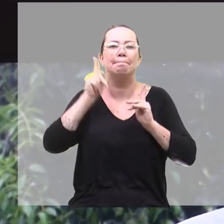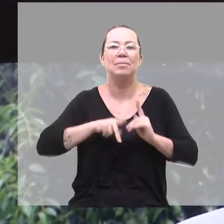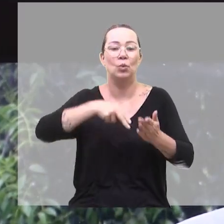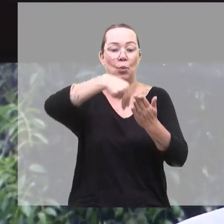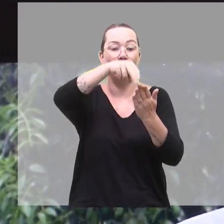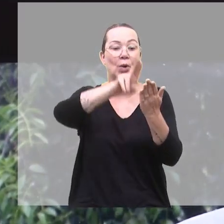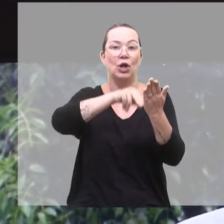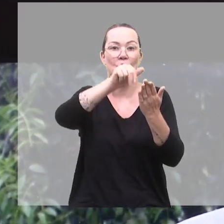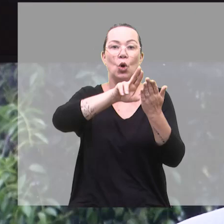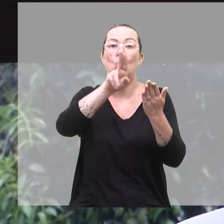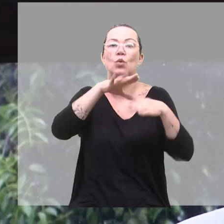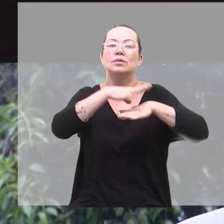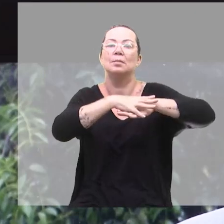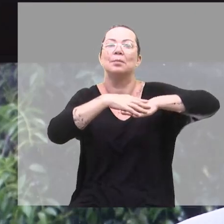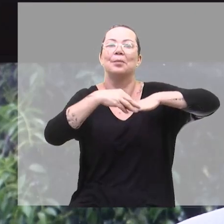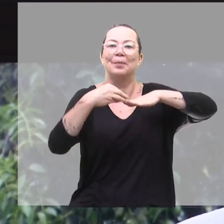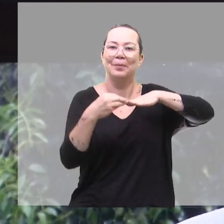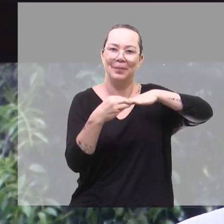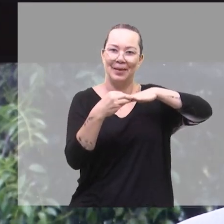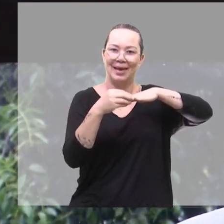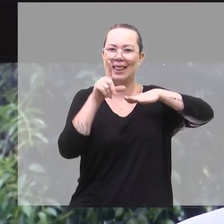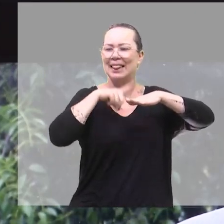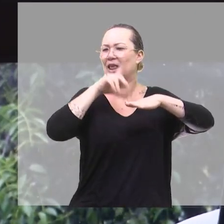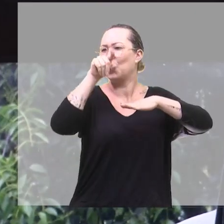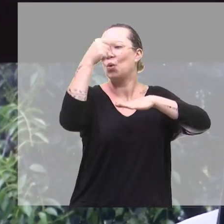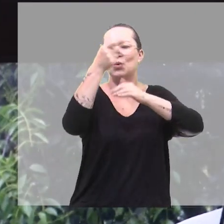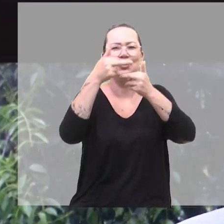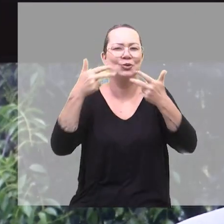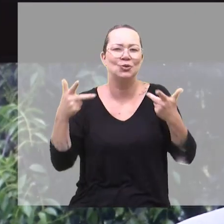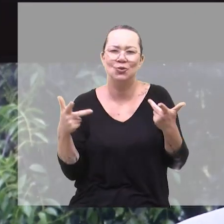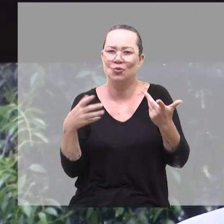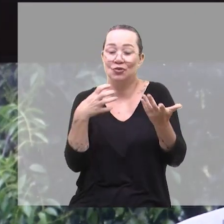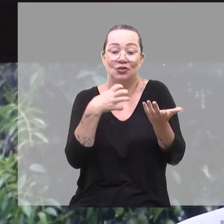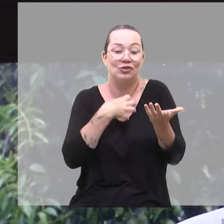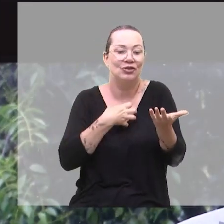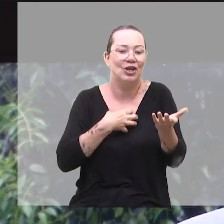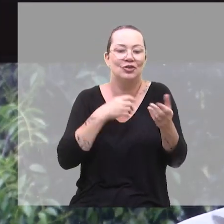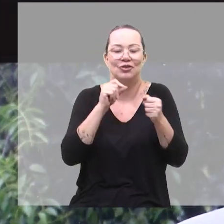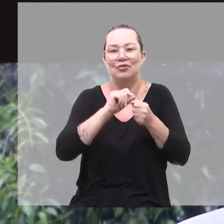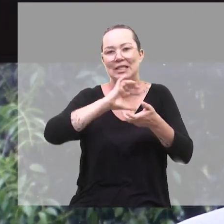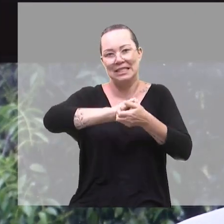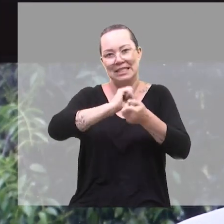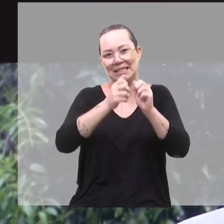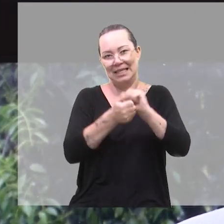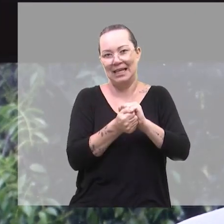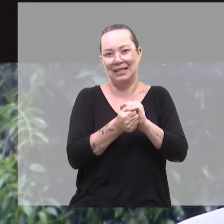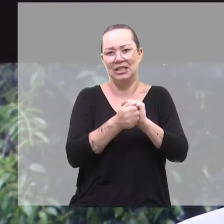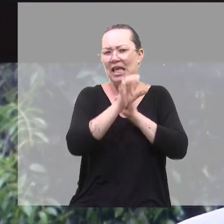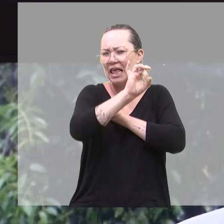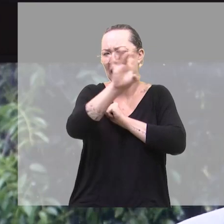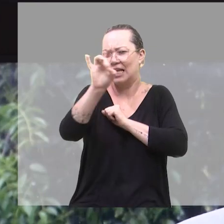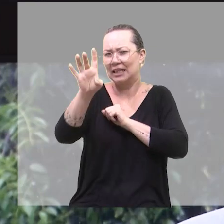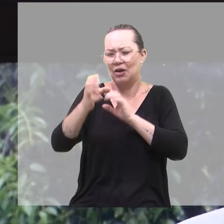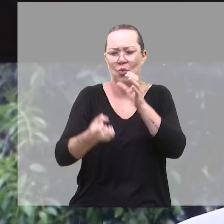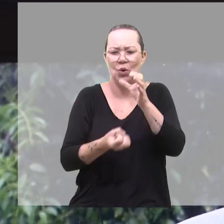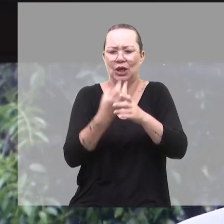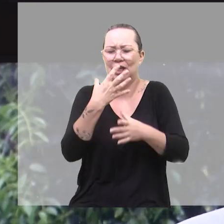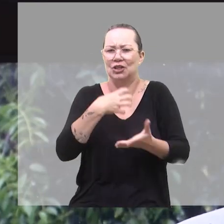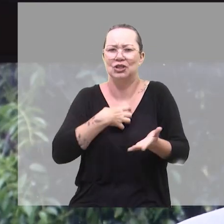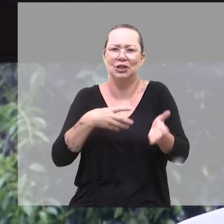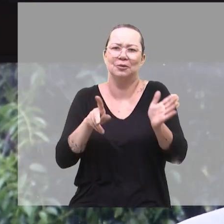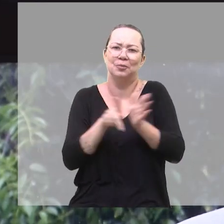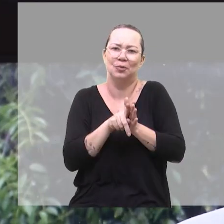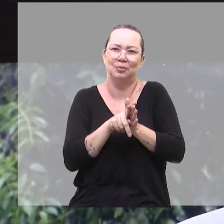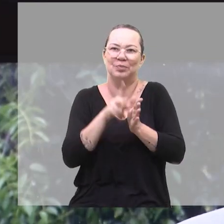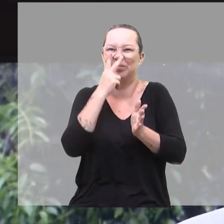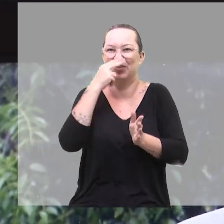tem pintores que pintam com os pés, são vários outros, outros jeitos de fazer arte. Cada um vai criando do